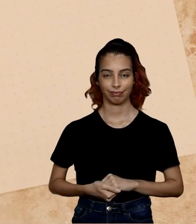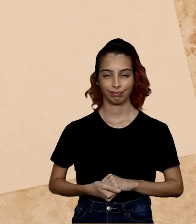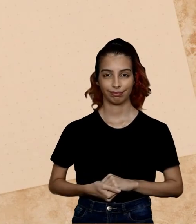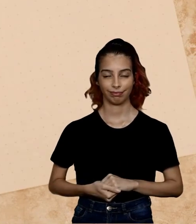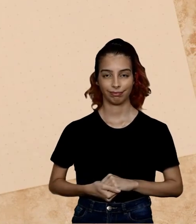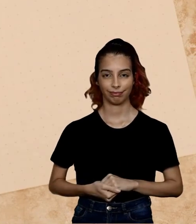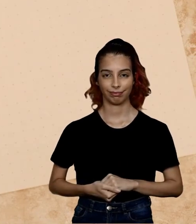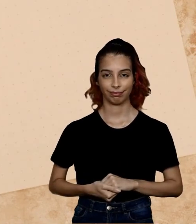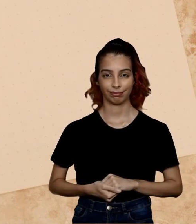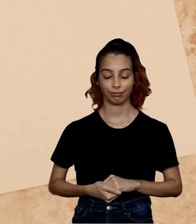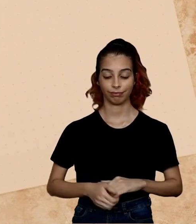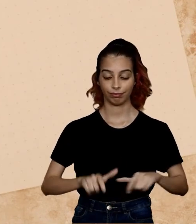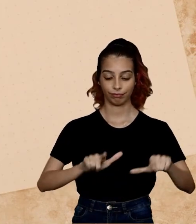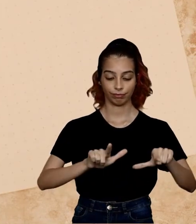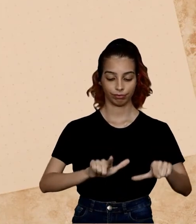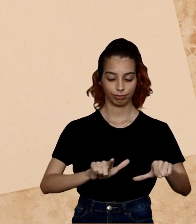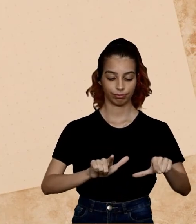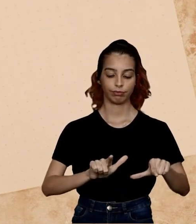pouquinho rebaixado.